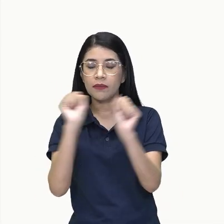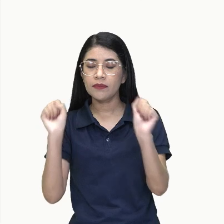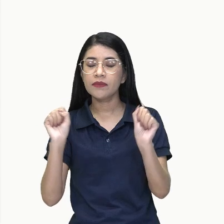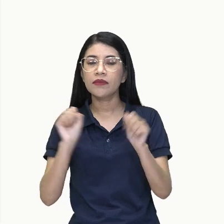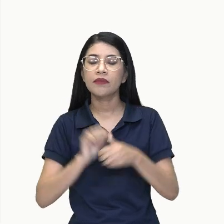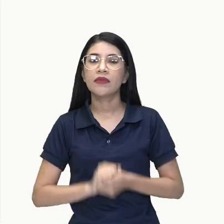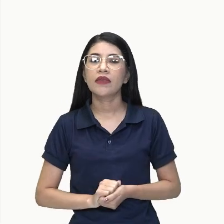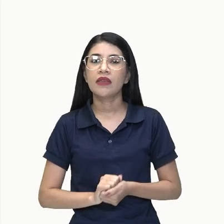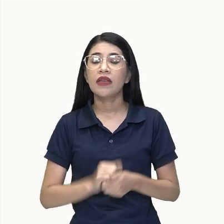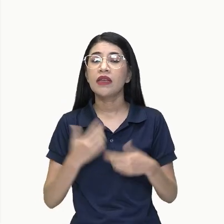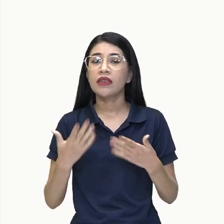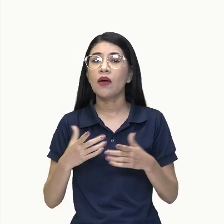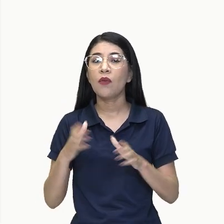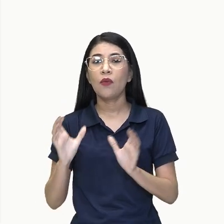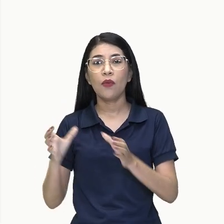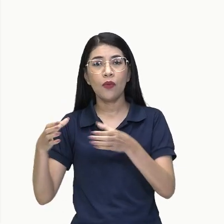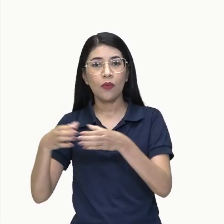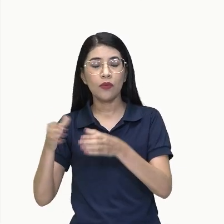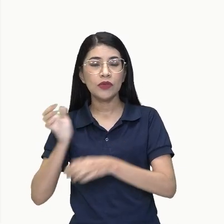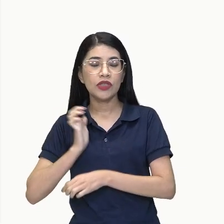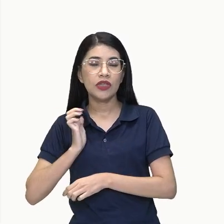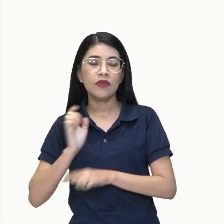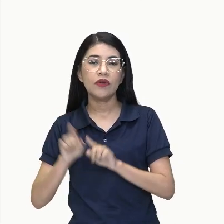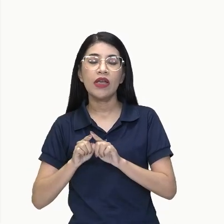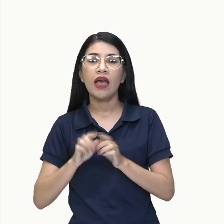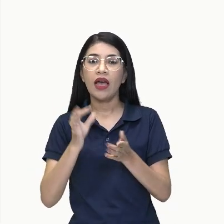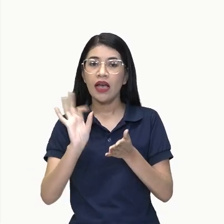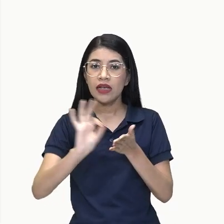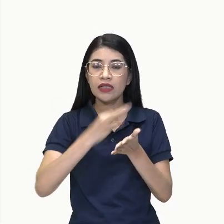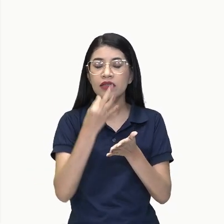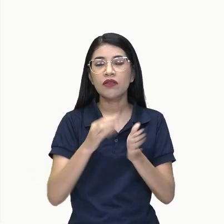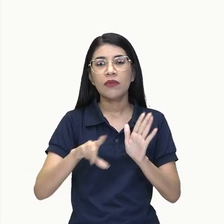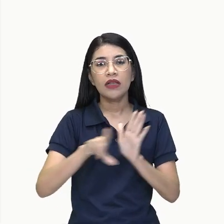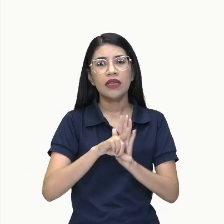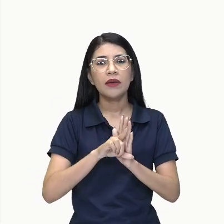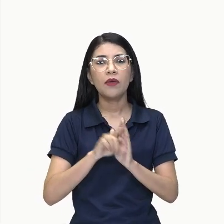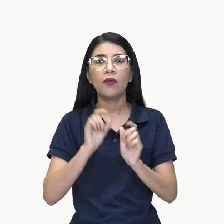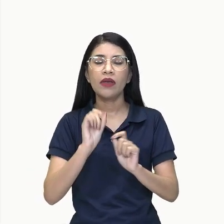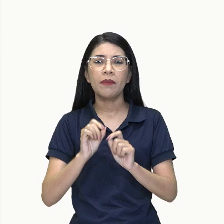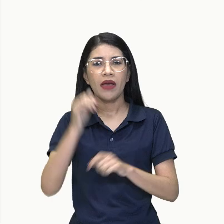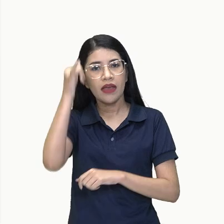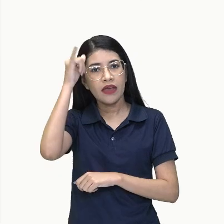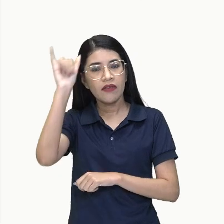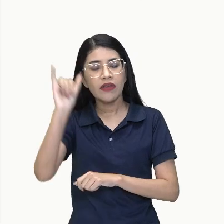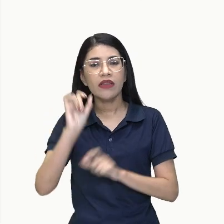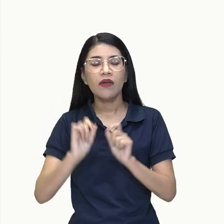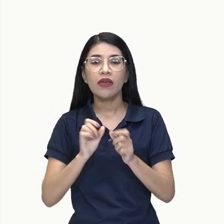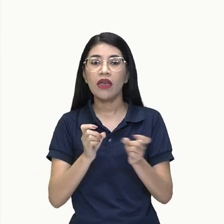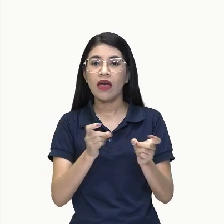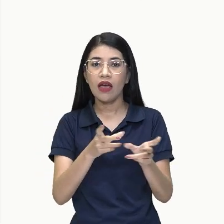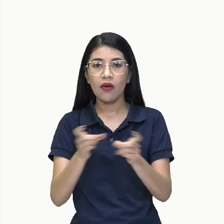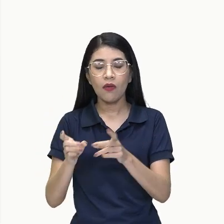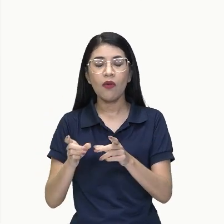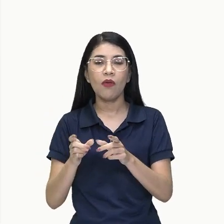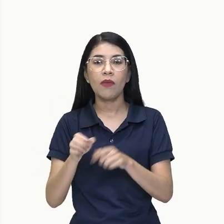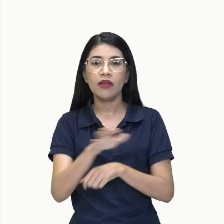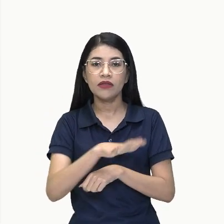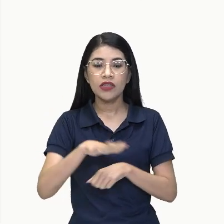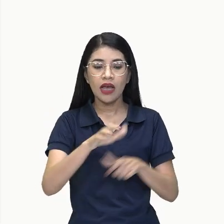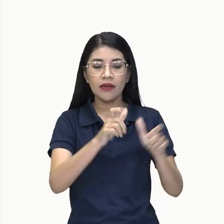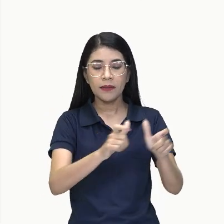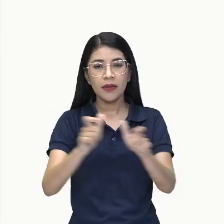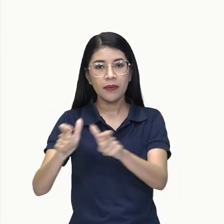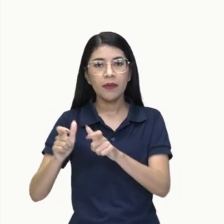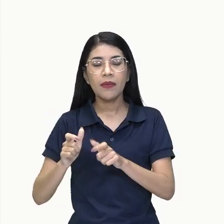a elite brasileira fez? Resolveu, então, assinar uma lei que dificultava ao máximo a aquisição de terras por esses negros